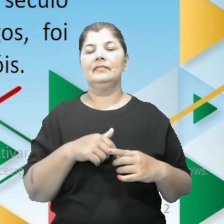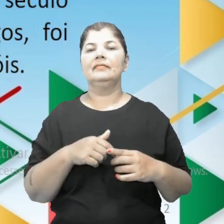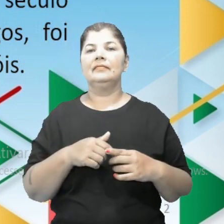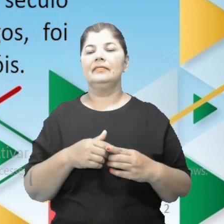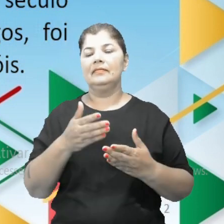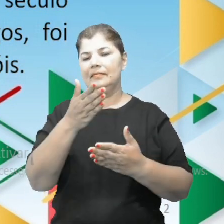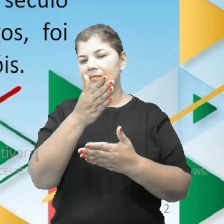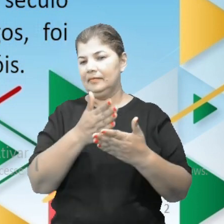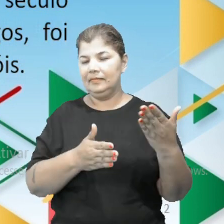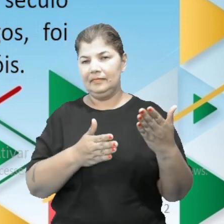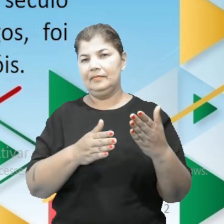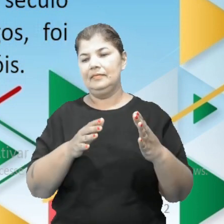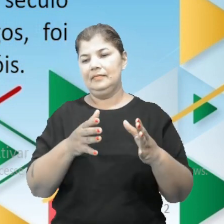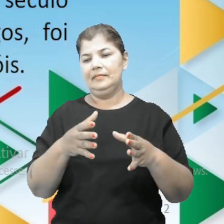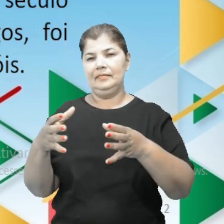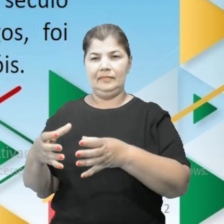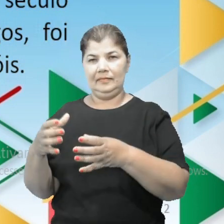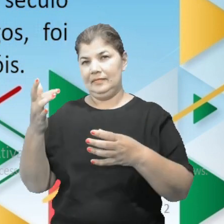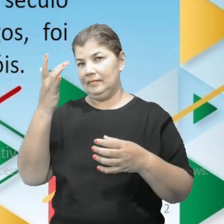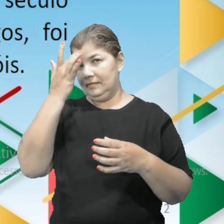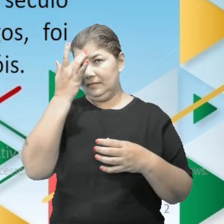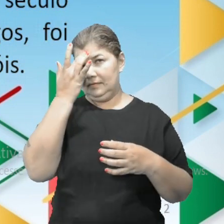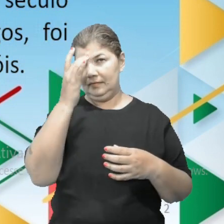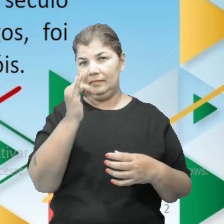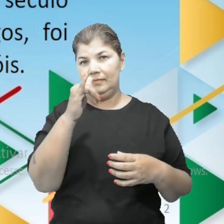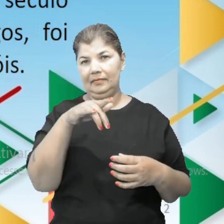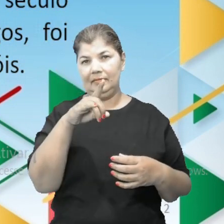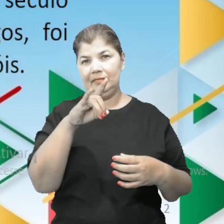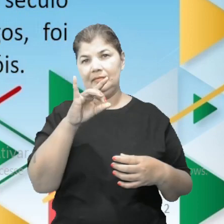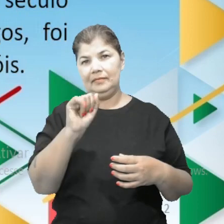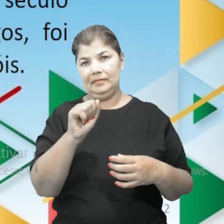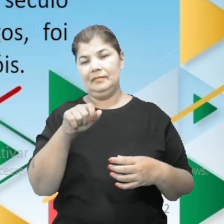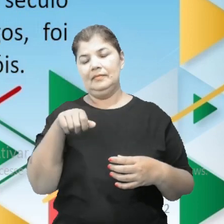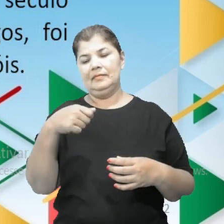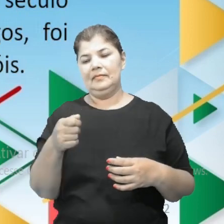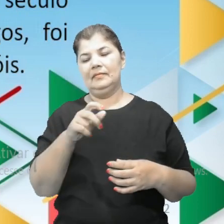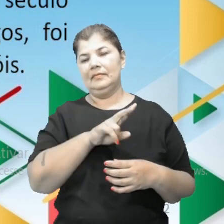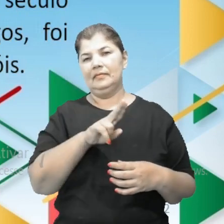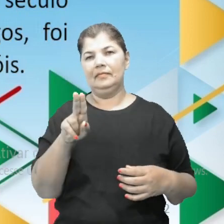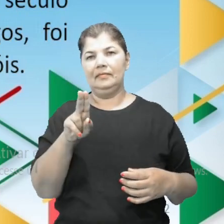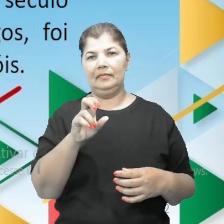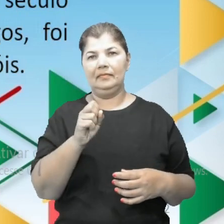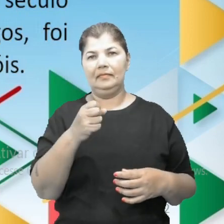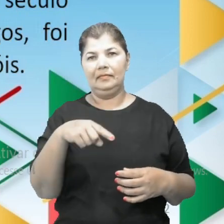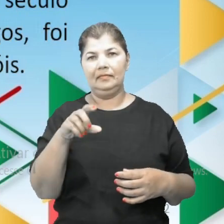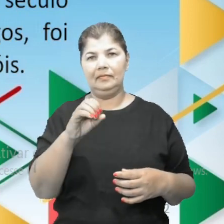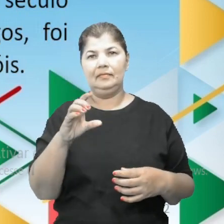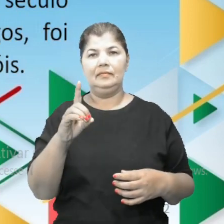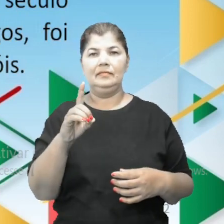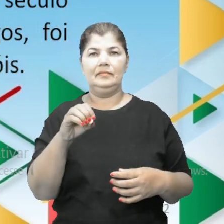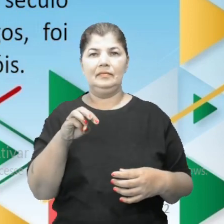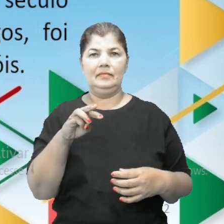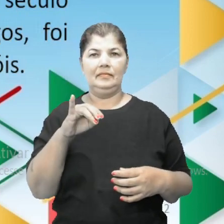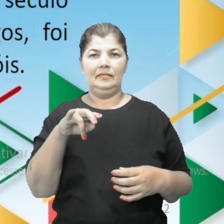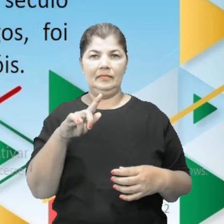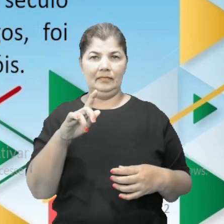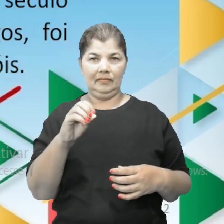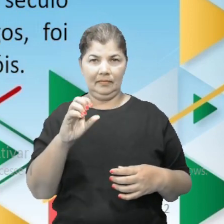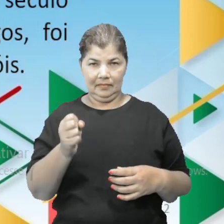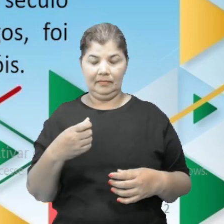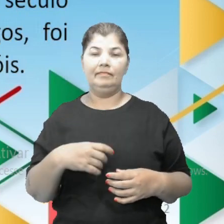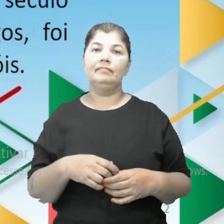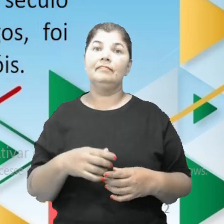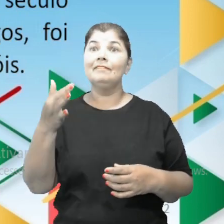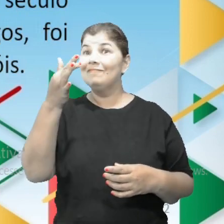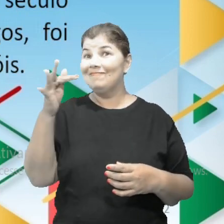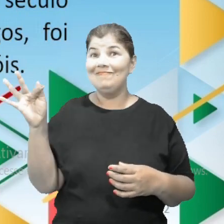ilha é batizada então de São Domingos, foi ocupada pelos